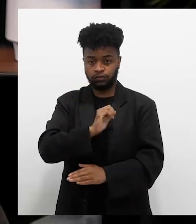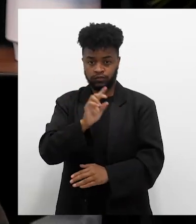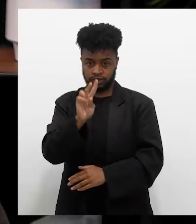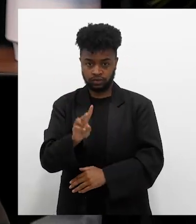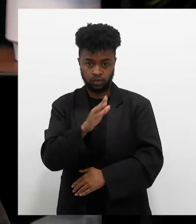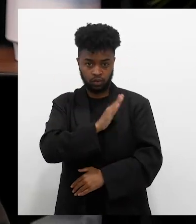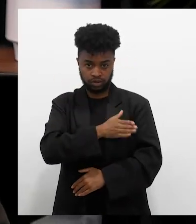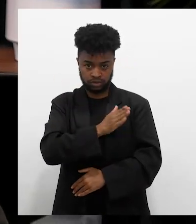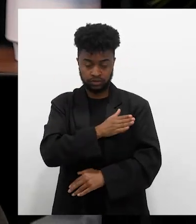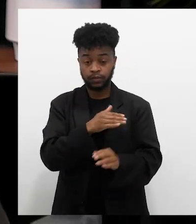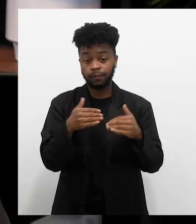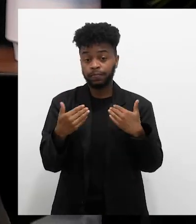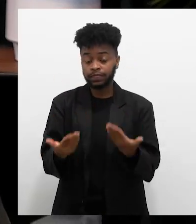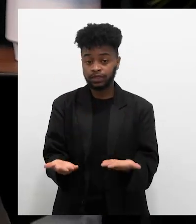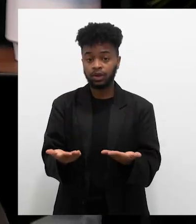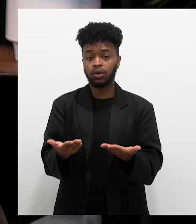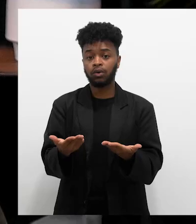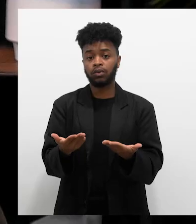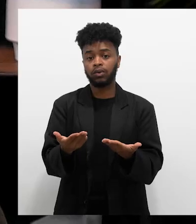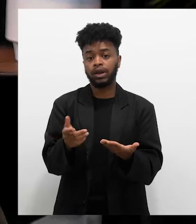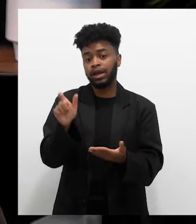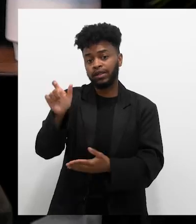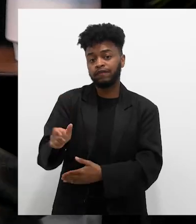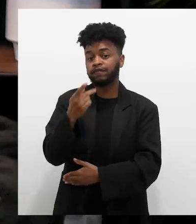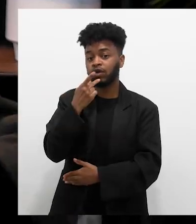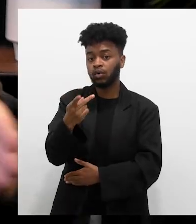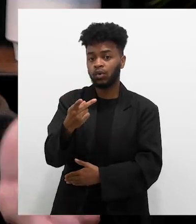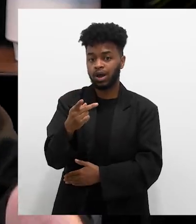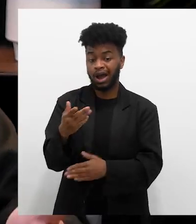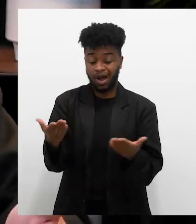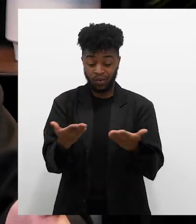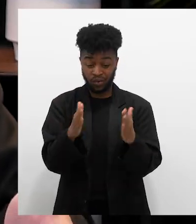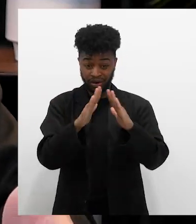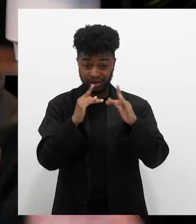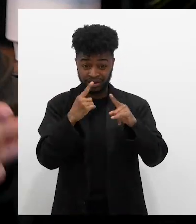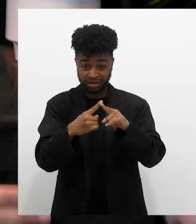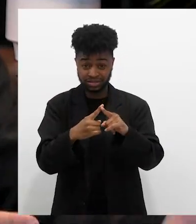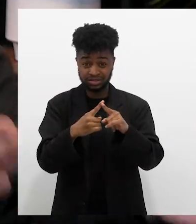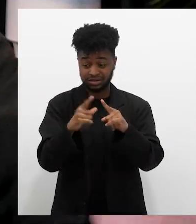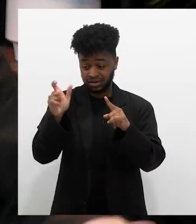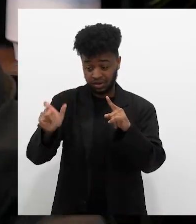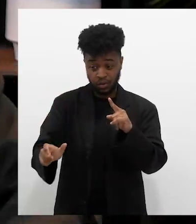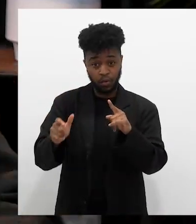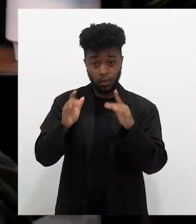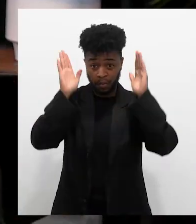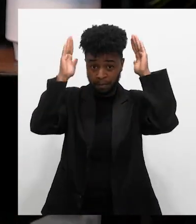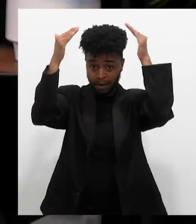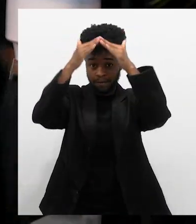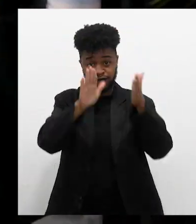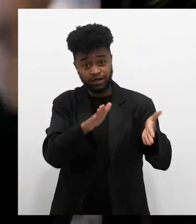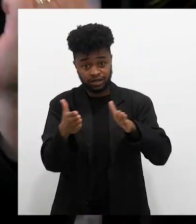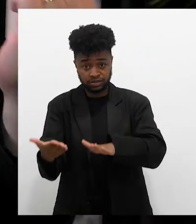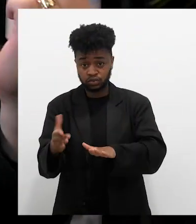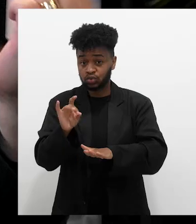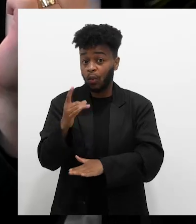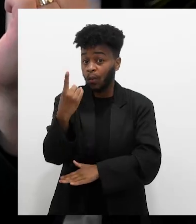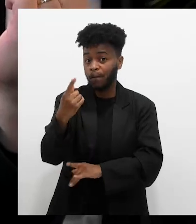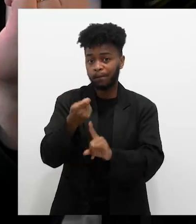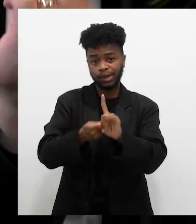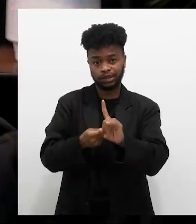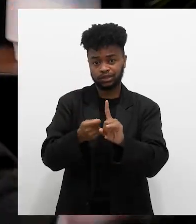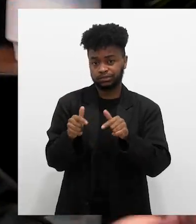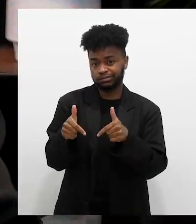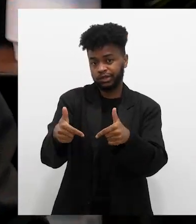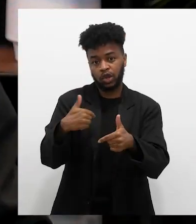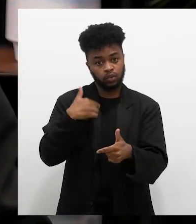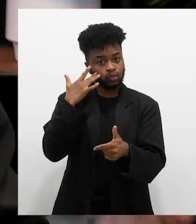safena. Então, dizem que ele disse, olha, a igreja acabou de perder por problema de saúde um papa que ficou um mês só.